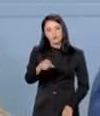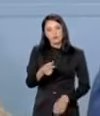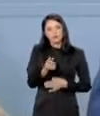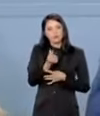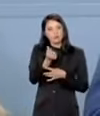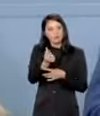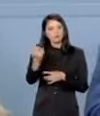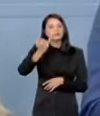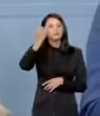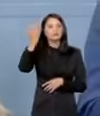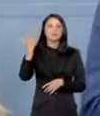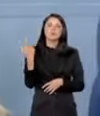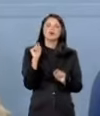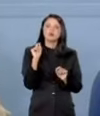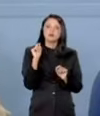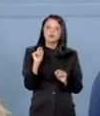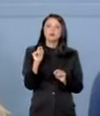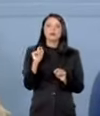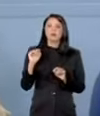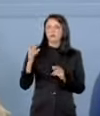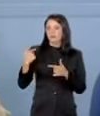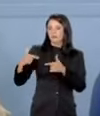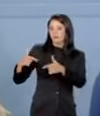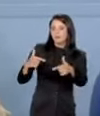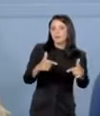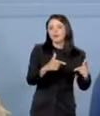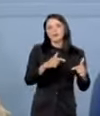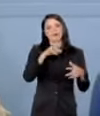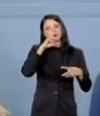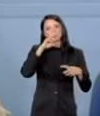mas que são recursos fundamentais para todo esse trabalho de fortalecimento do SUS.